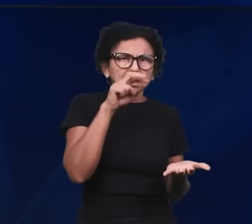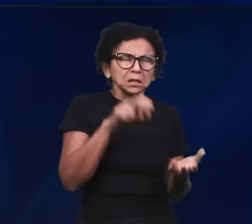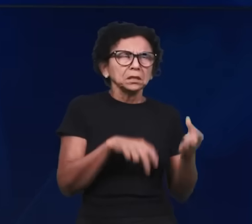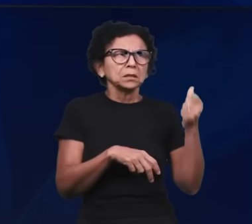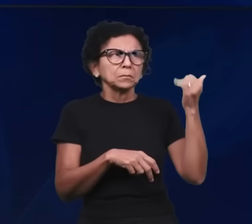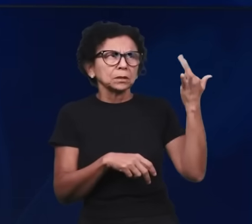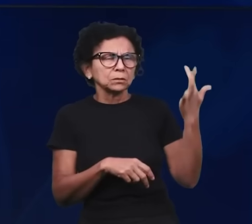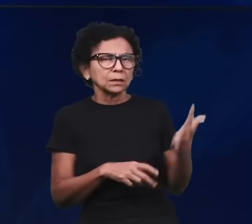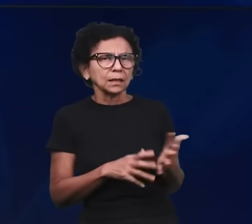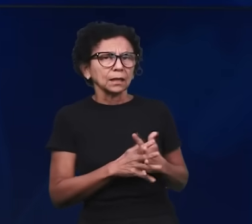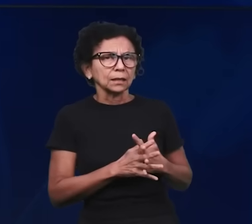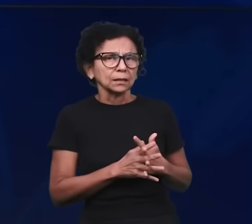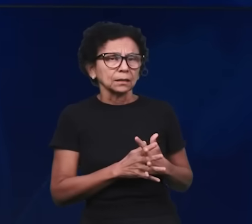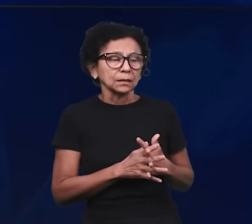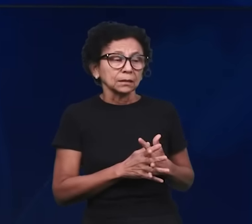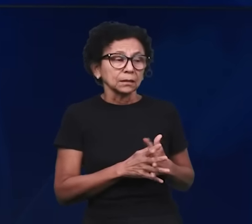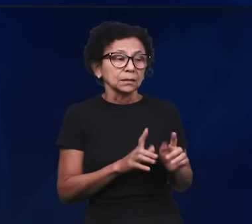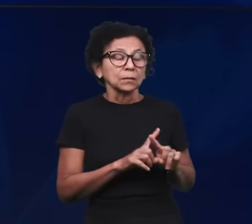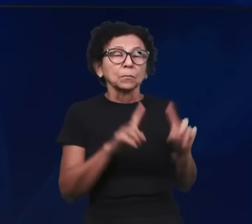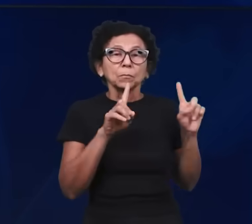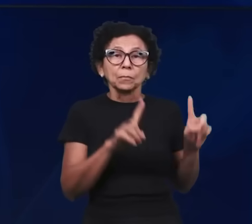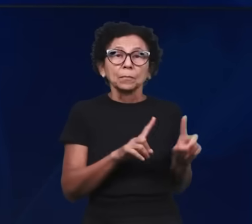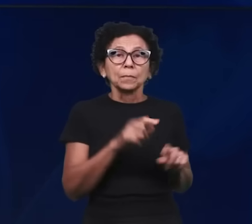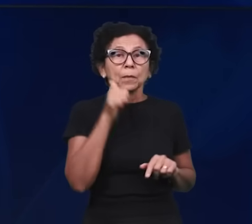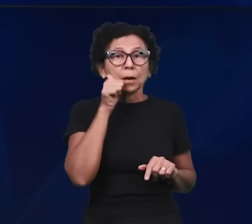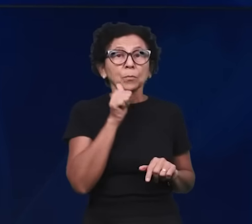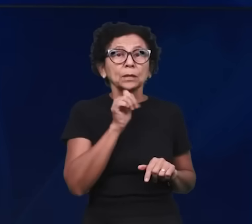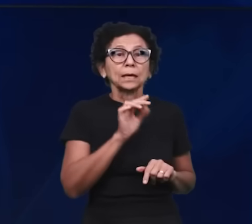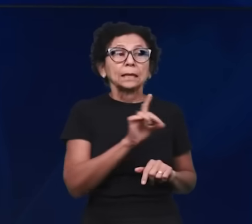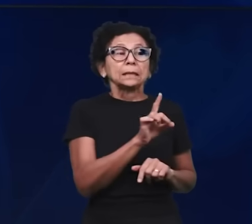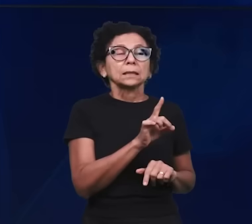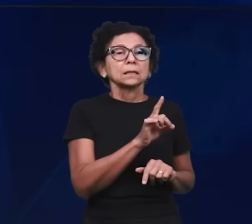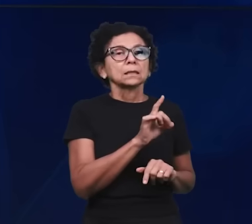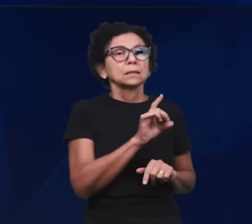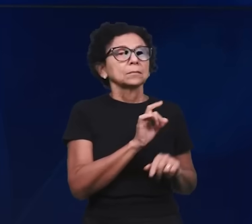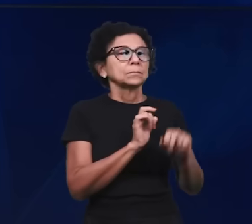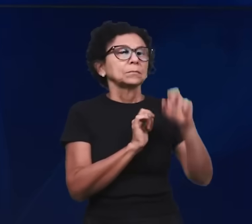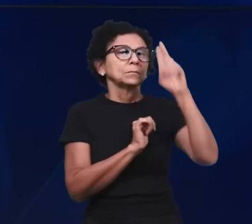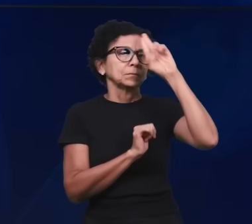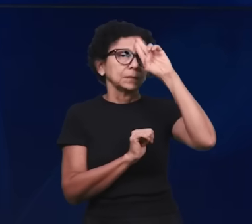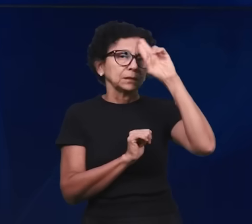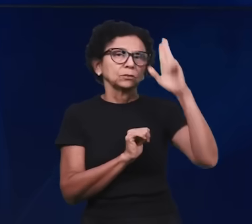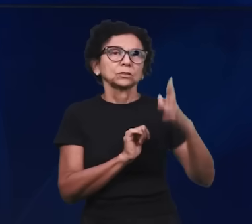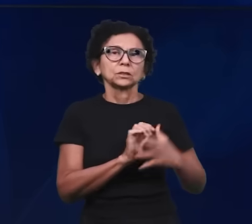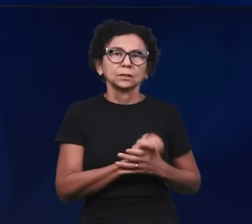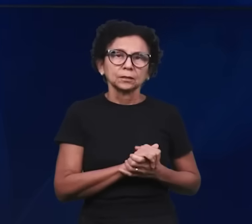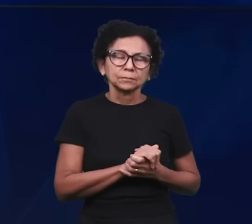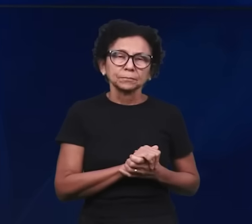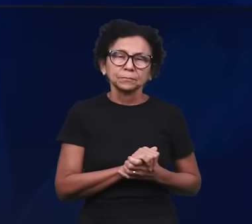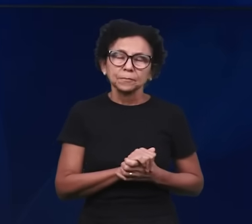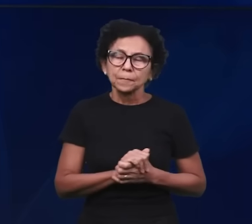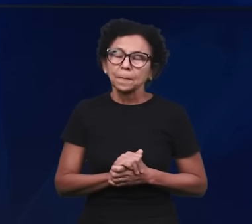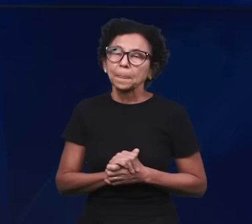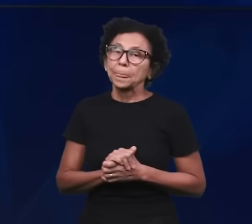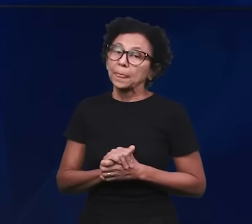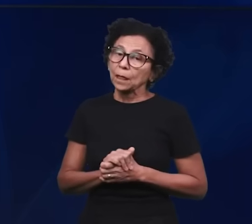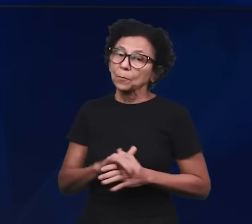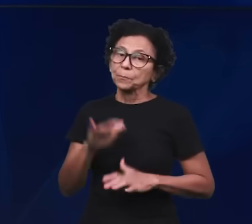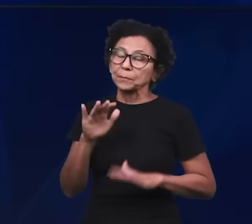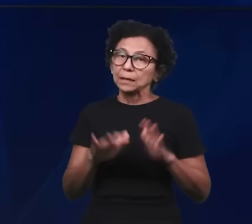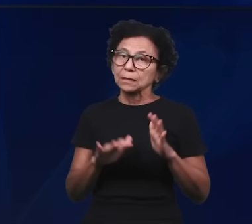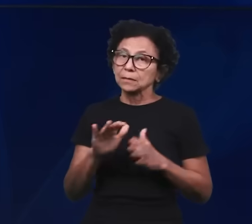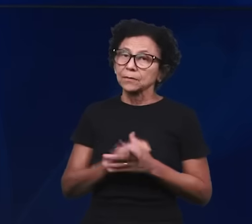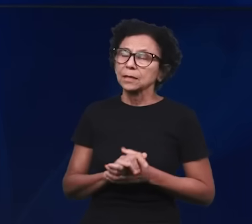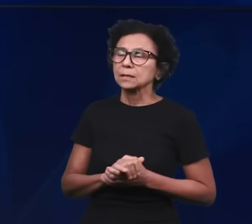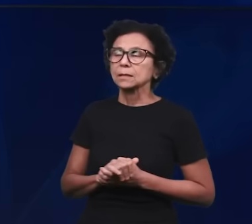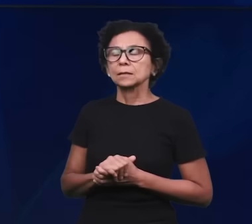Jesus. Muitas vezes o Senhor promove momentos para termos um encontro com Ele, encontros que Ele fala conosco em